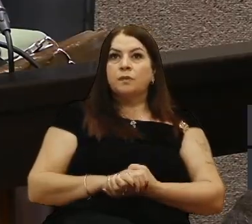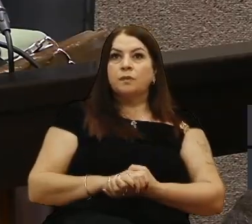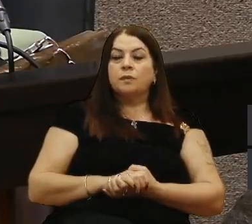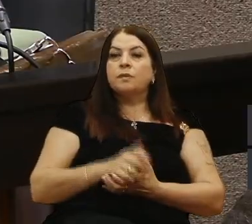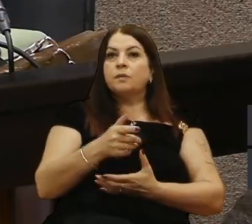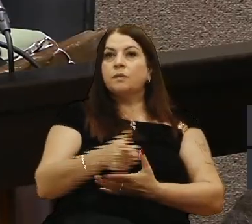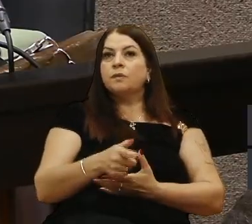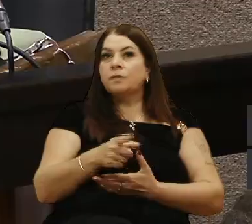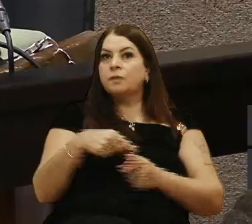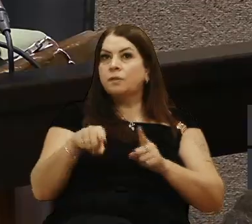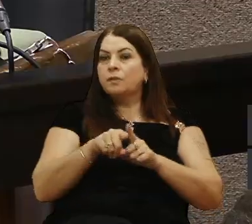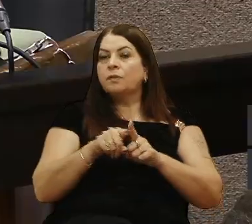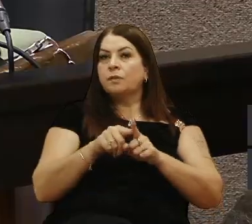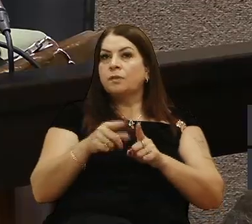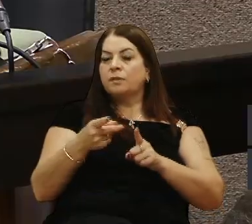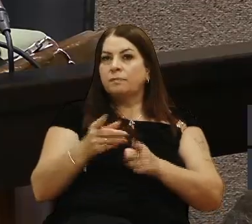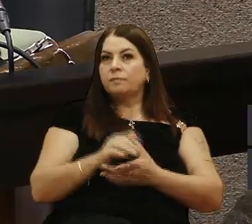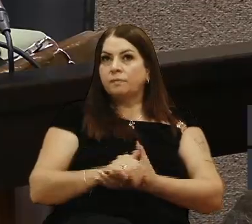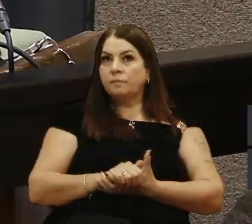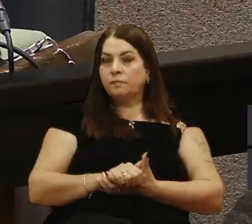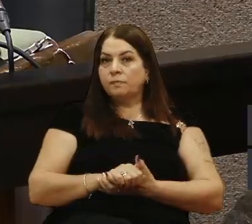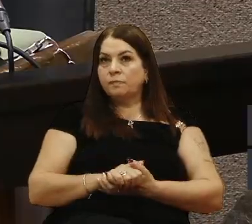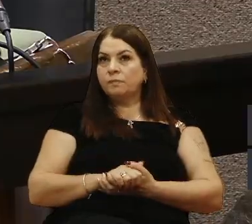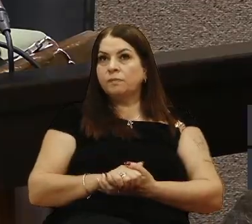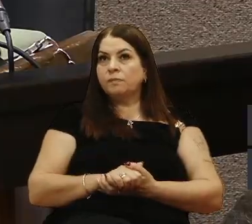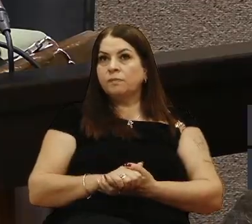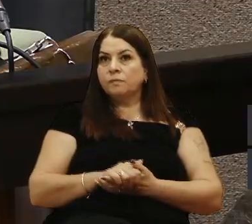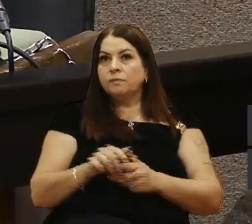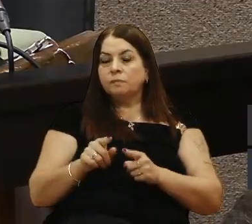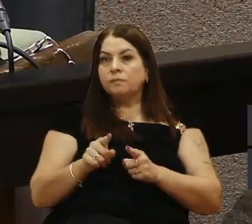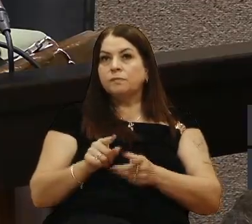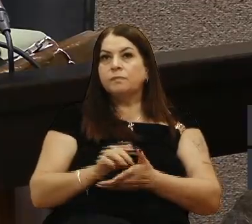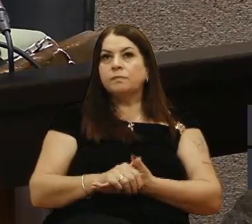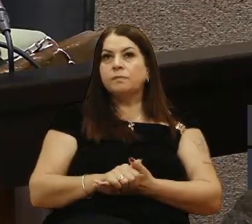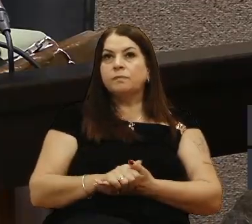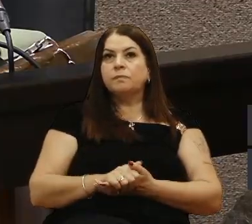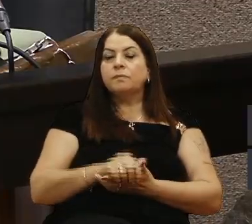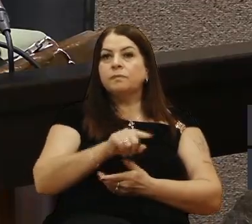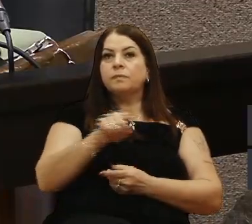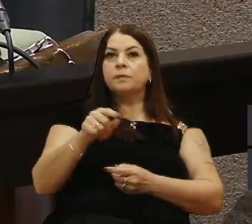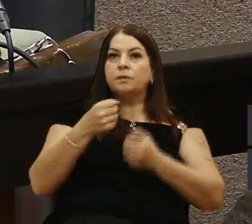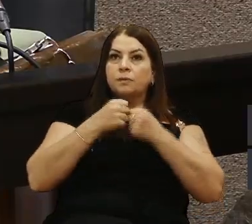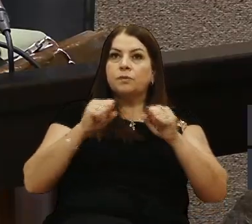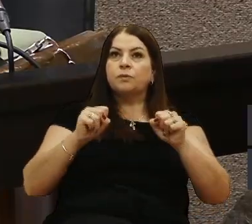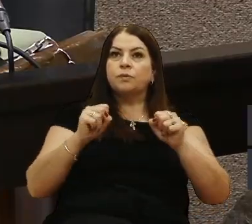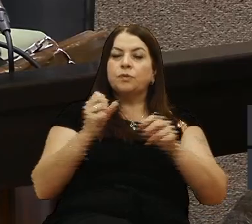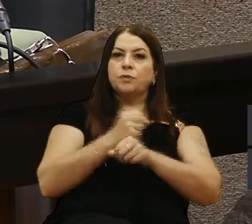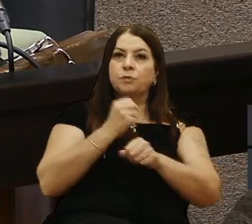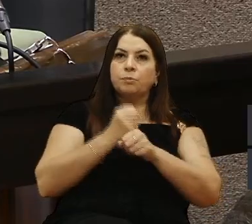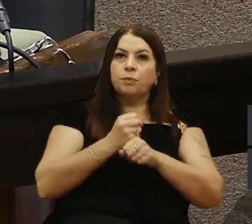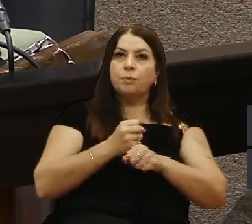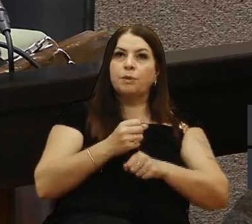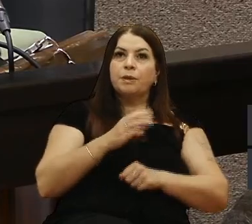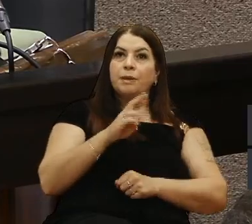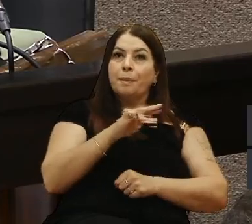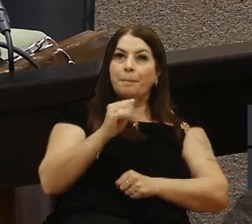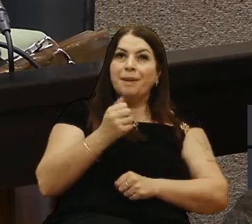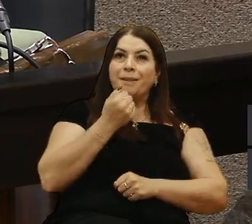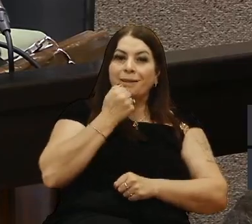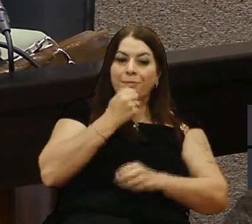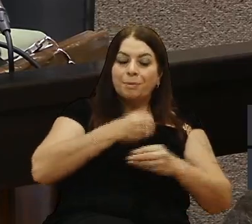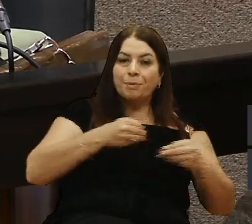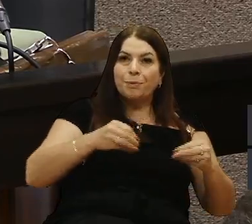estão funcionando e ele afeta diretamente essas secretarias. Vou falar da Secretaria de Obras, a questão da brita, né? Eu